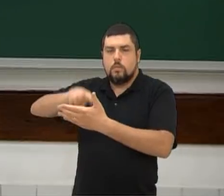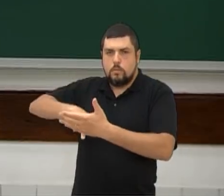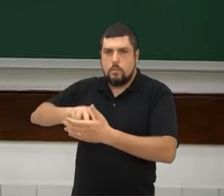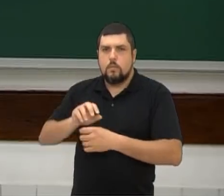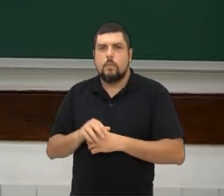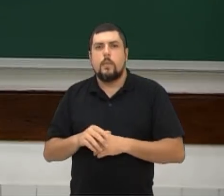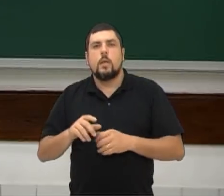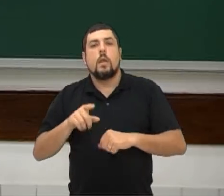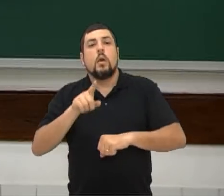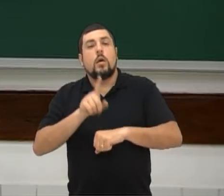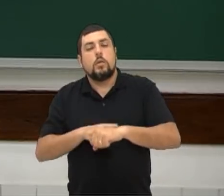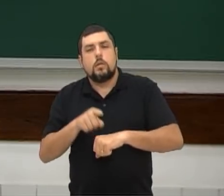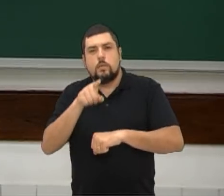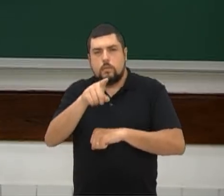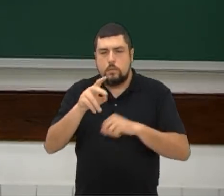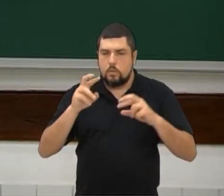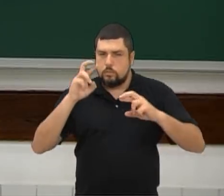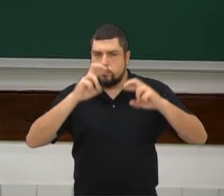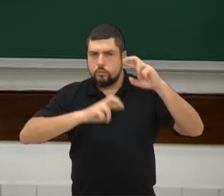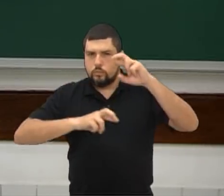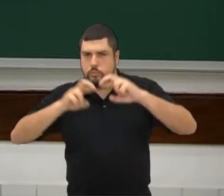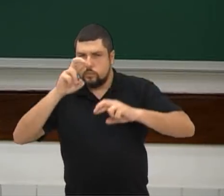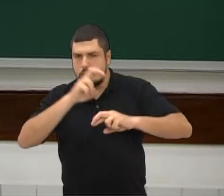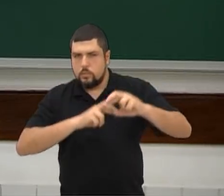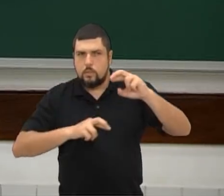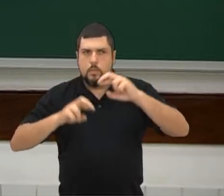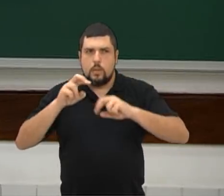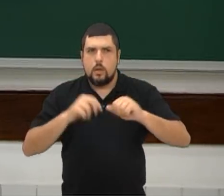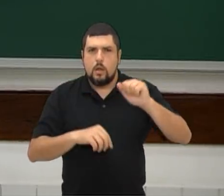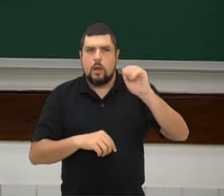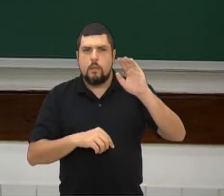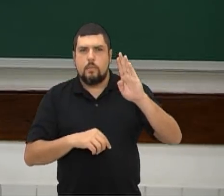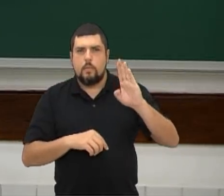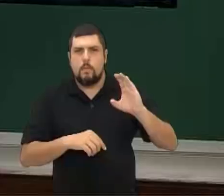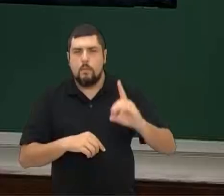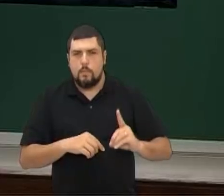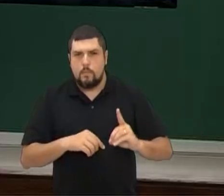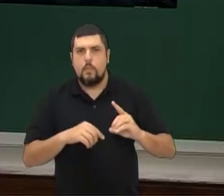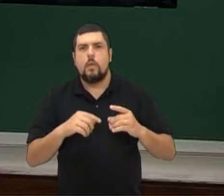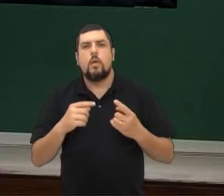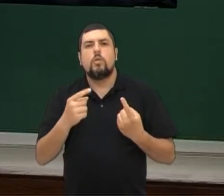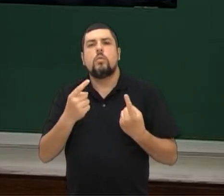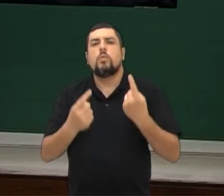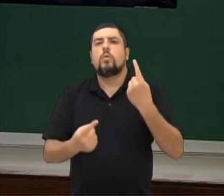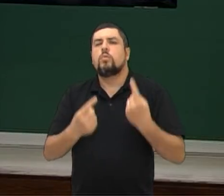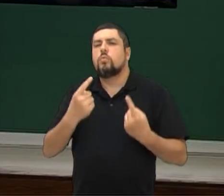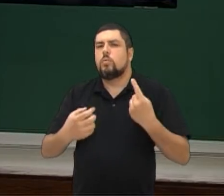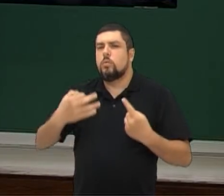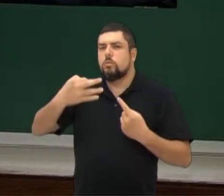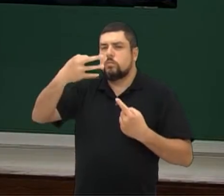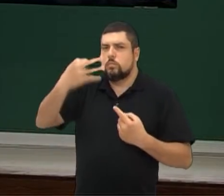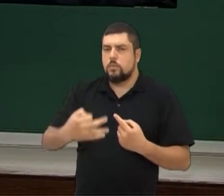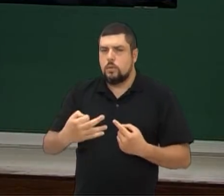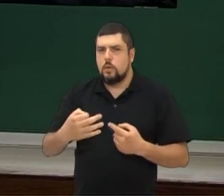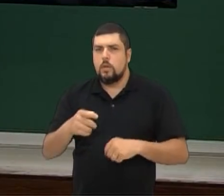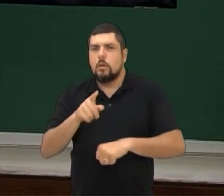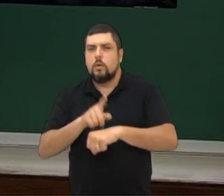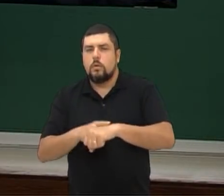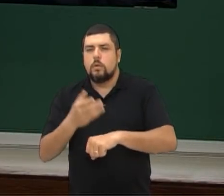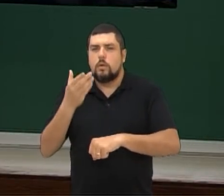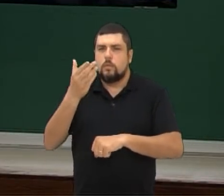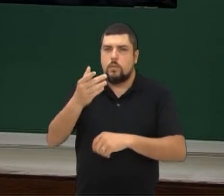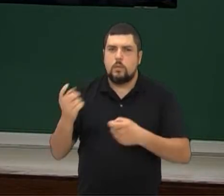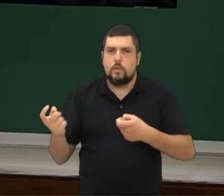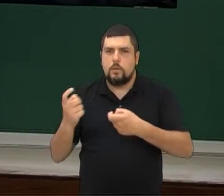você analisar essas concordâncias e dizer quais delas estão corretas. Um tempinho para você fazer